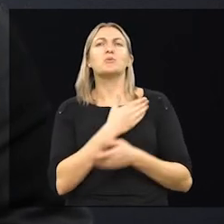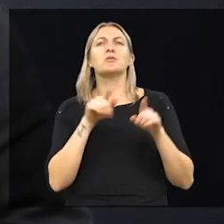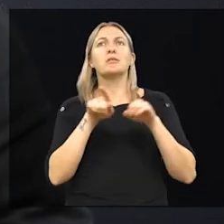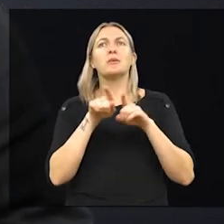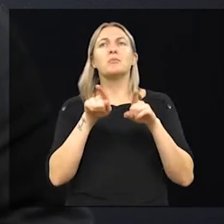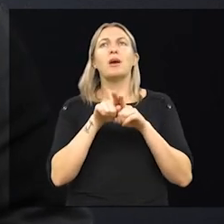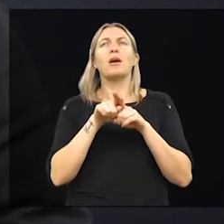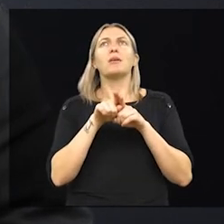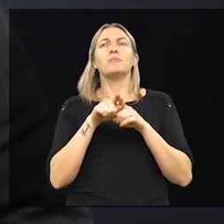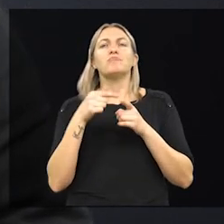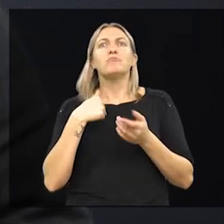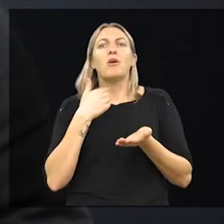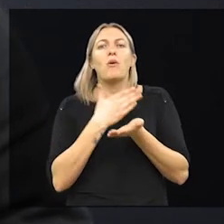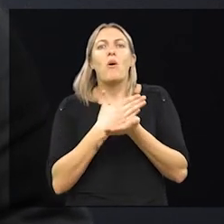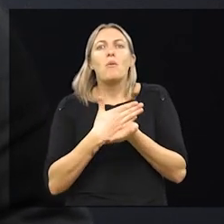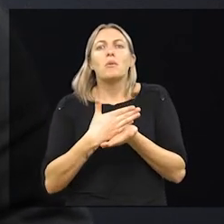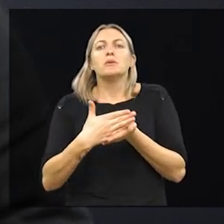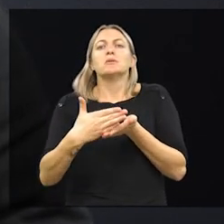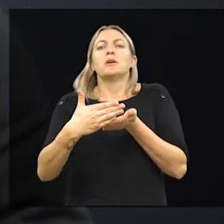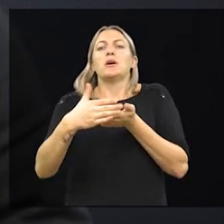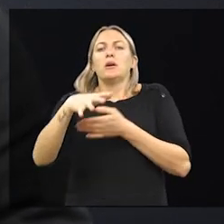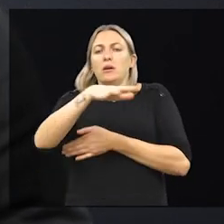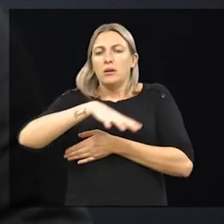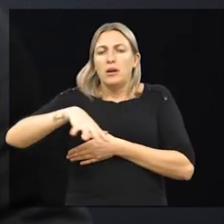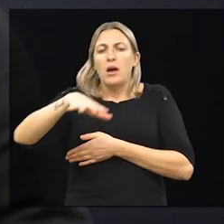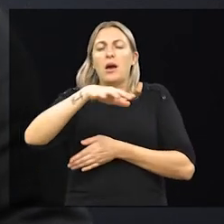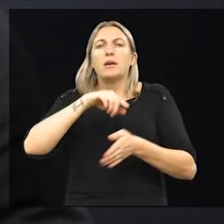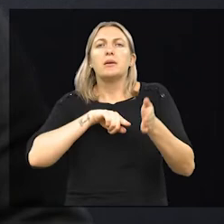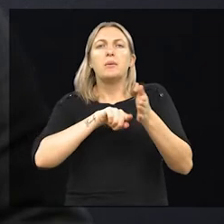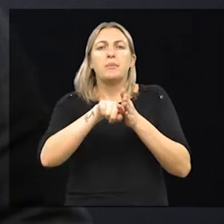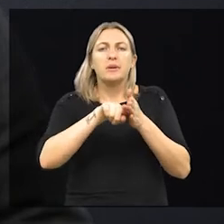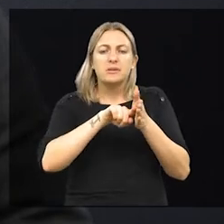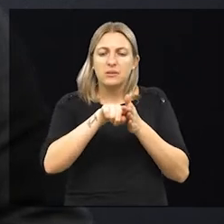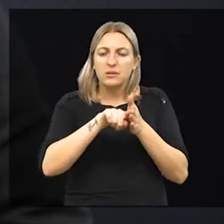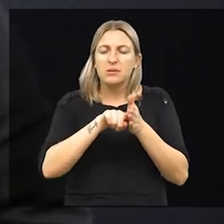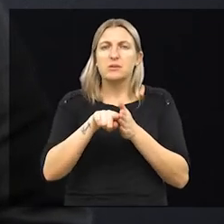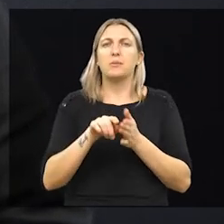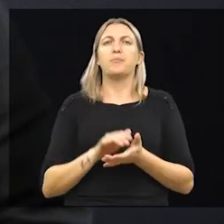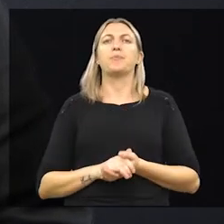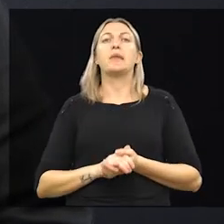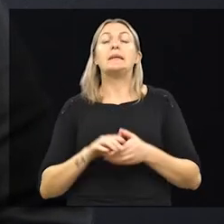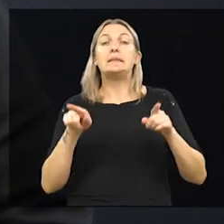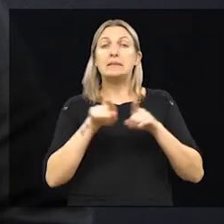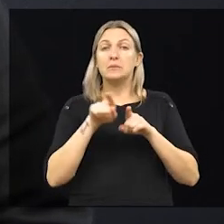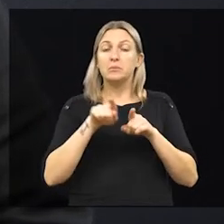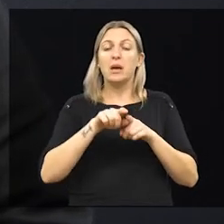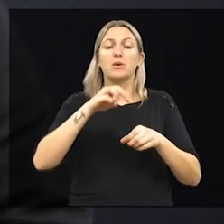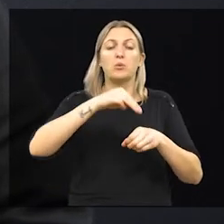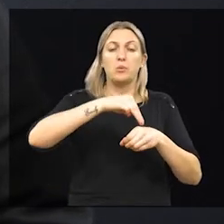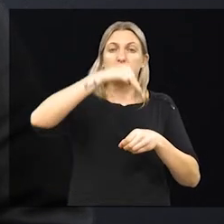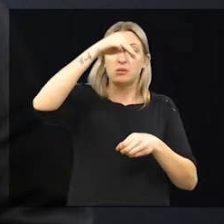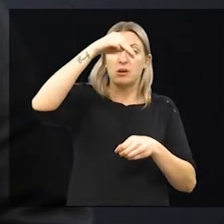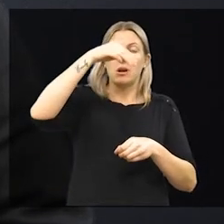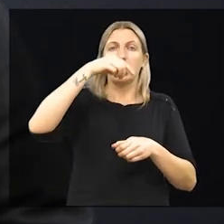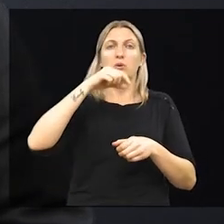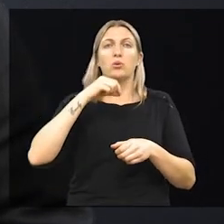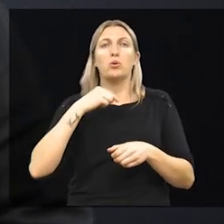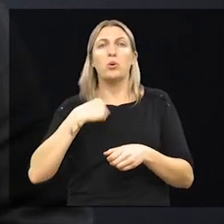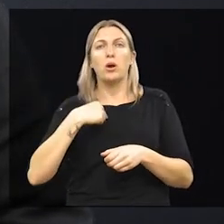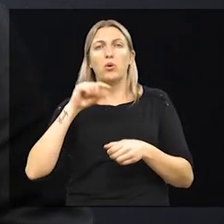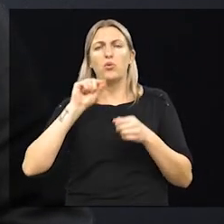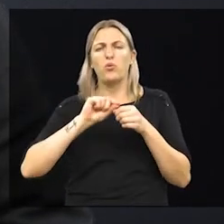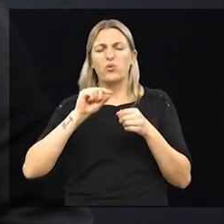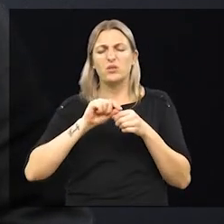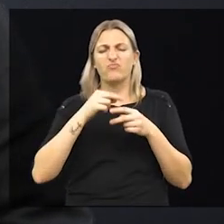fiz vários concursos públicos na área do design e no ano de 2011